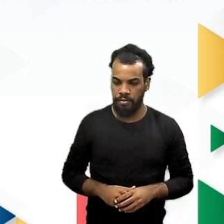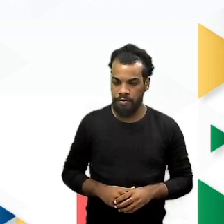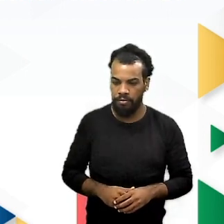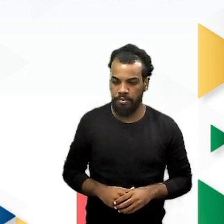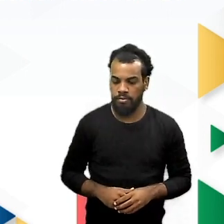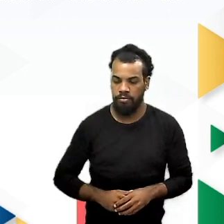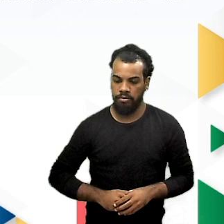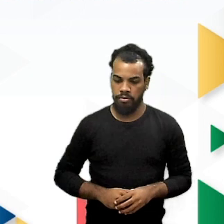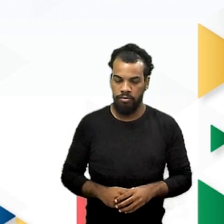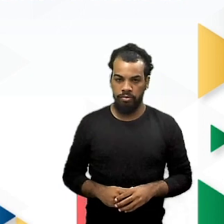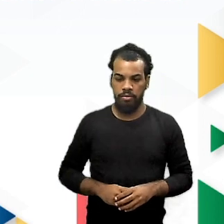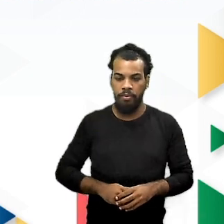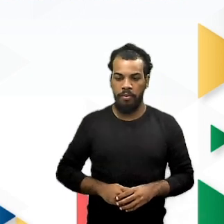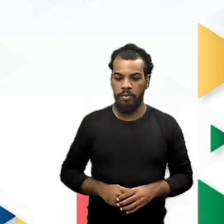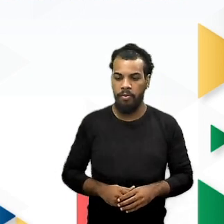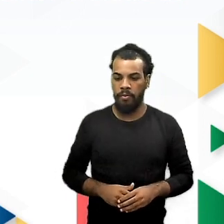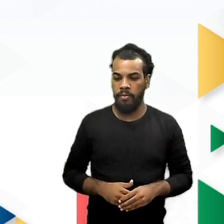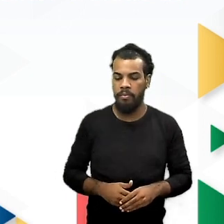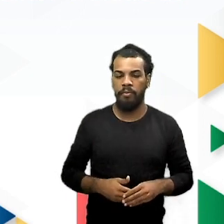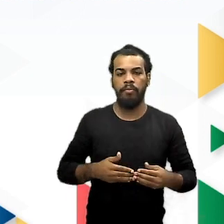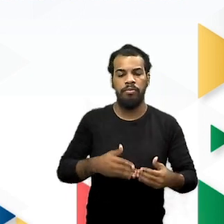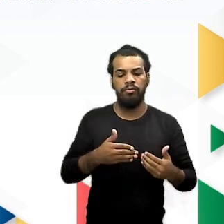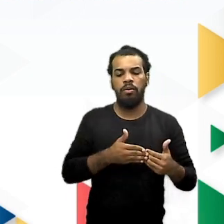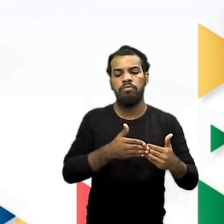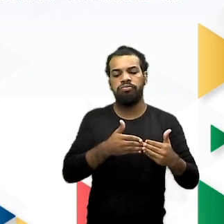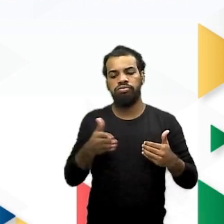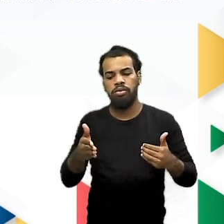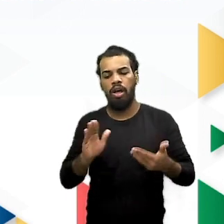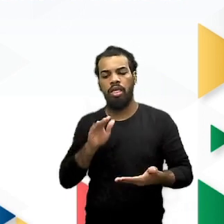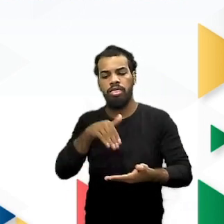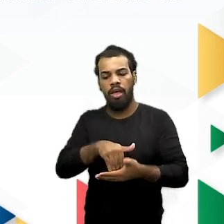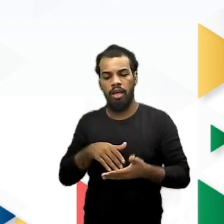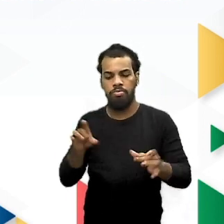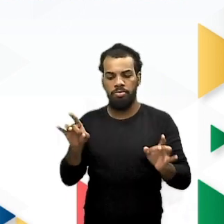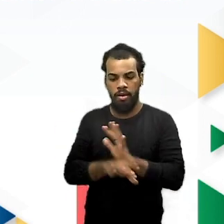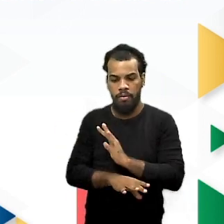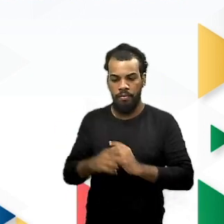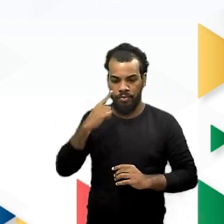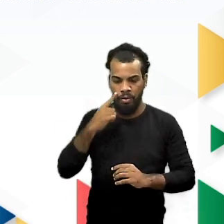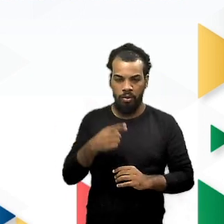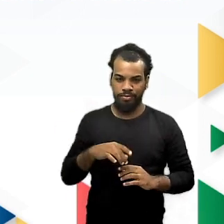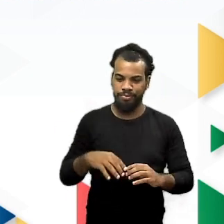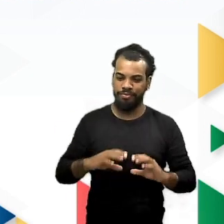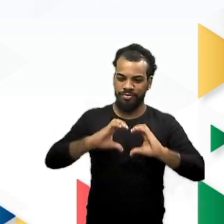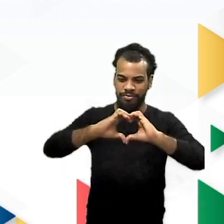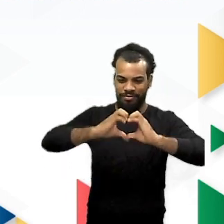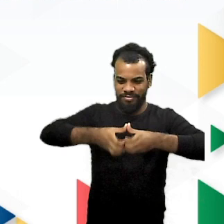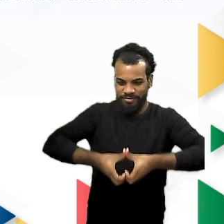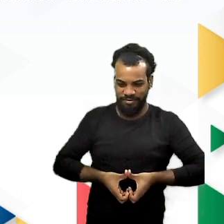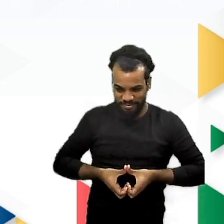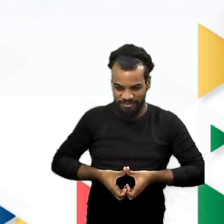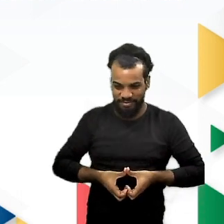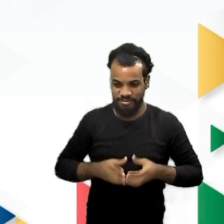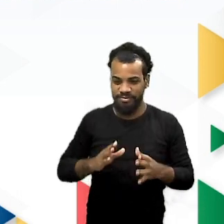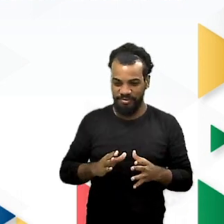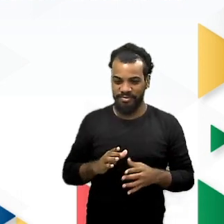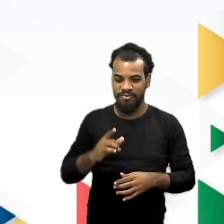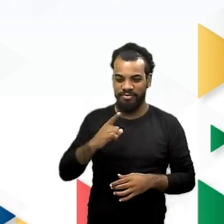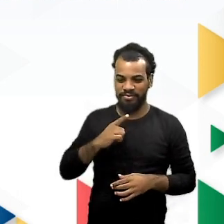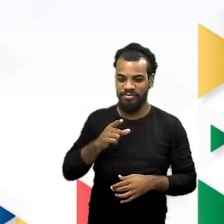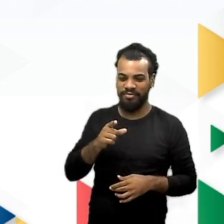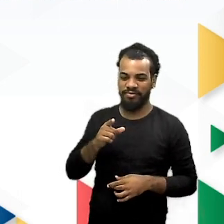quando inicia e até quando termina. Preste atenção, ó. O coraçãozinho aí de cabeça para baixo, que é o naipe, né? Divisor